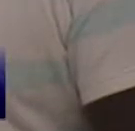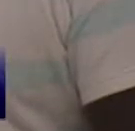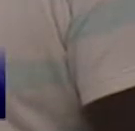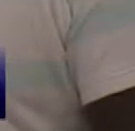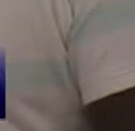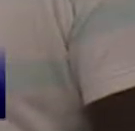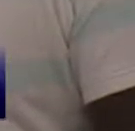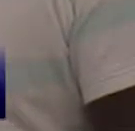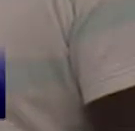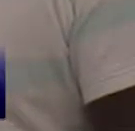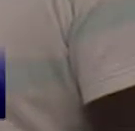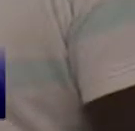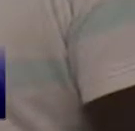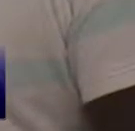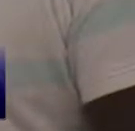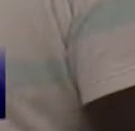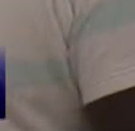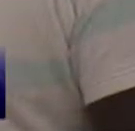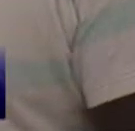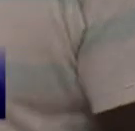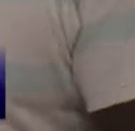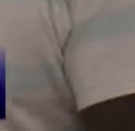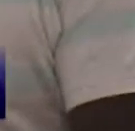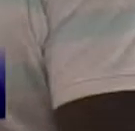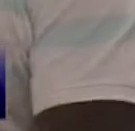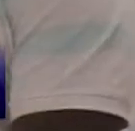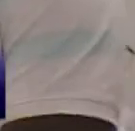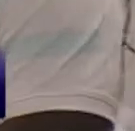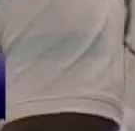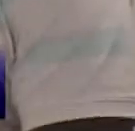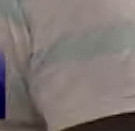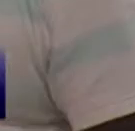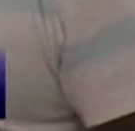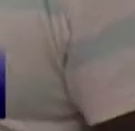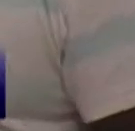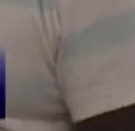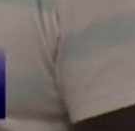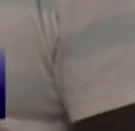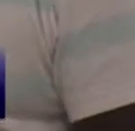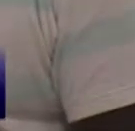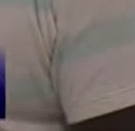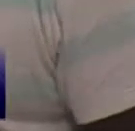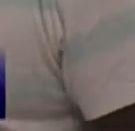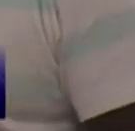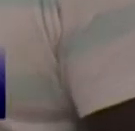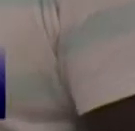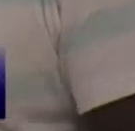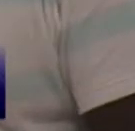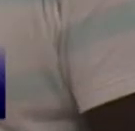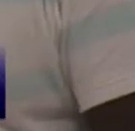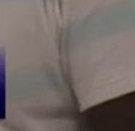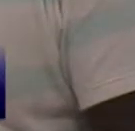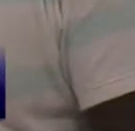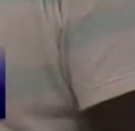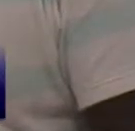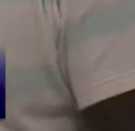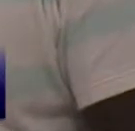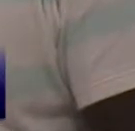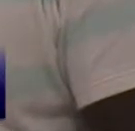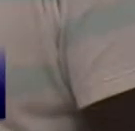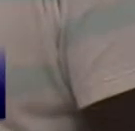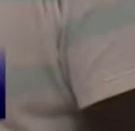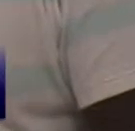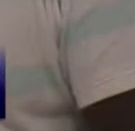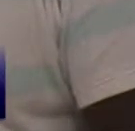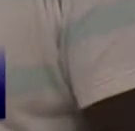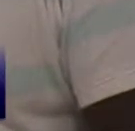não retorna. Então, eu acredito que o que o nobre vereador falou é realmente verdade. Tem